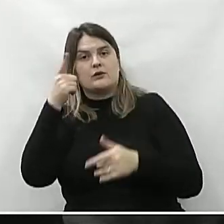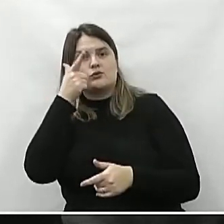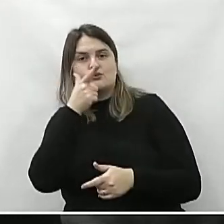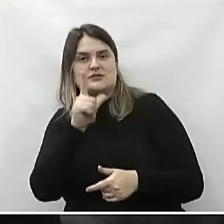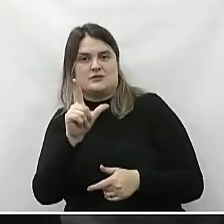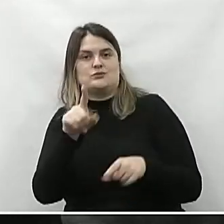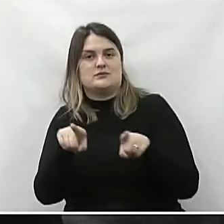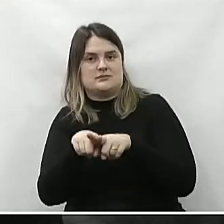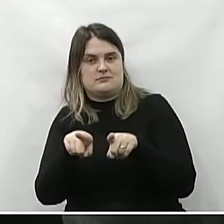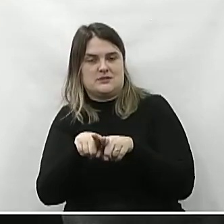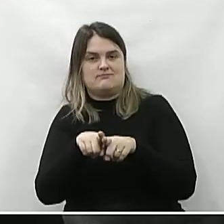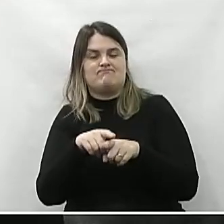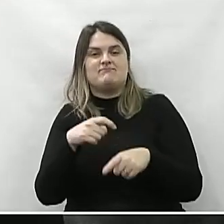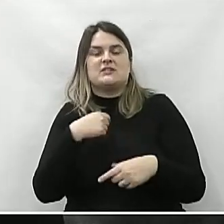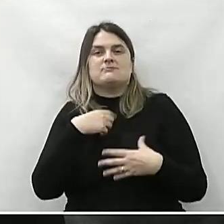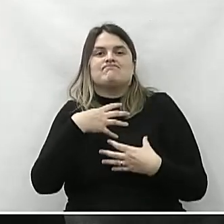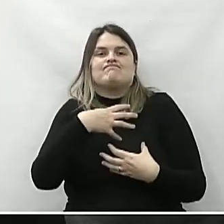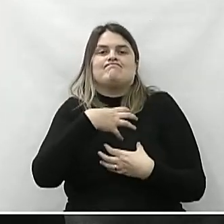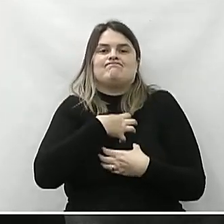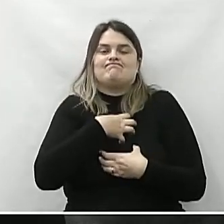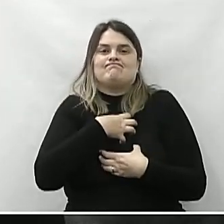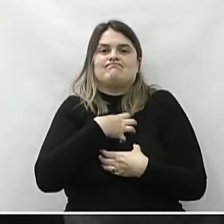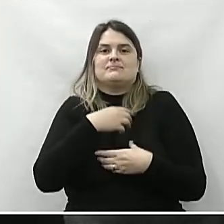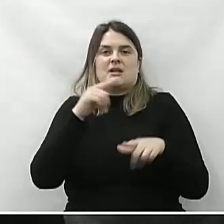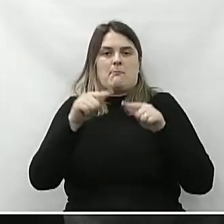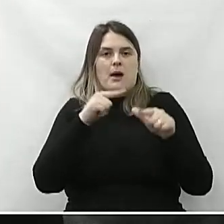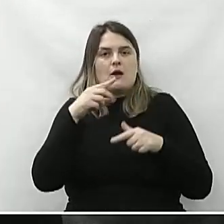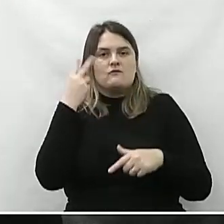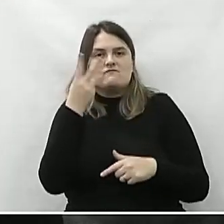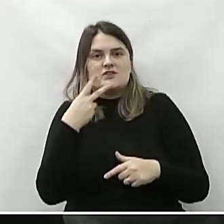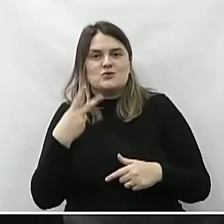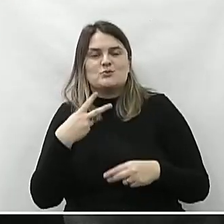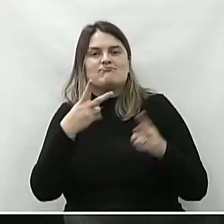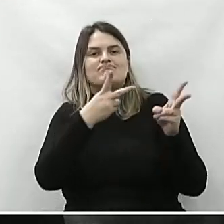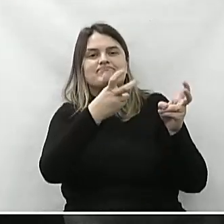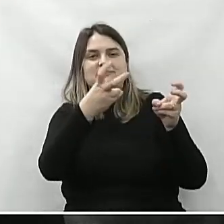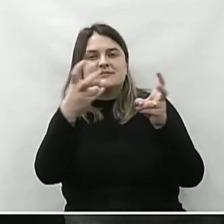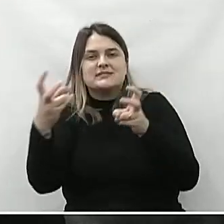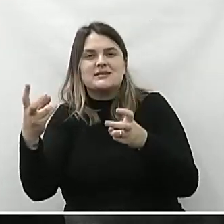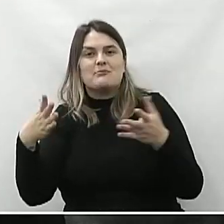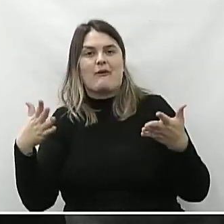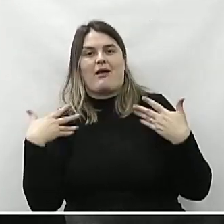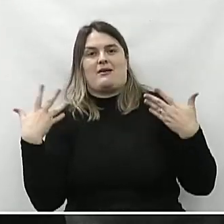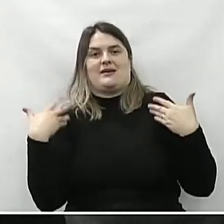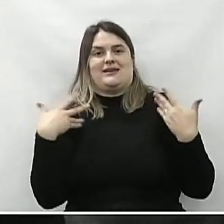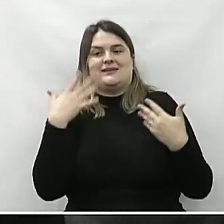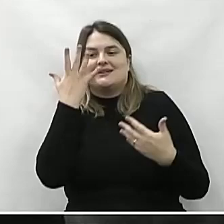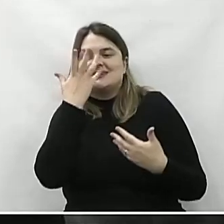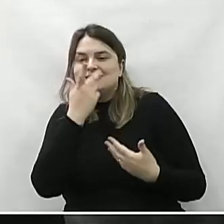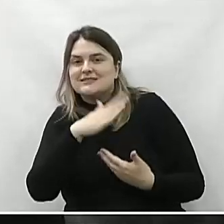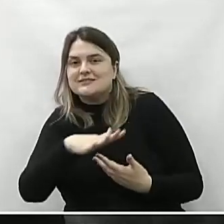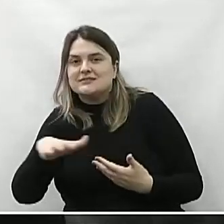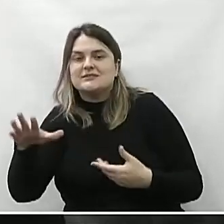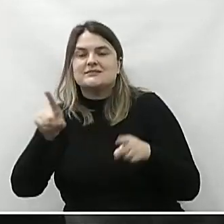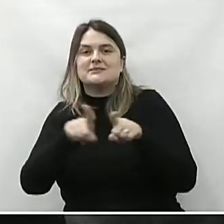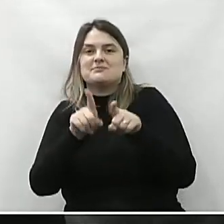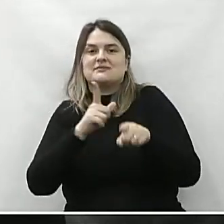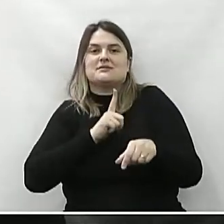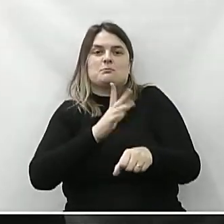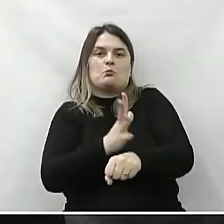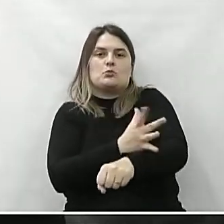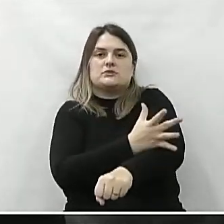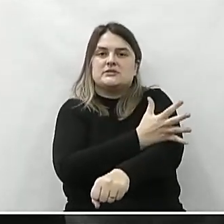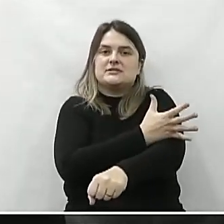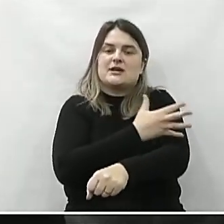é gostoso para gente estar Vereador Né ver a alegria estampar no rosto das Crianças a emoção